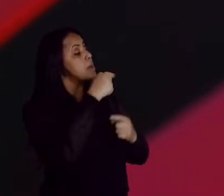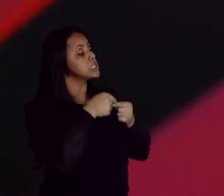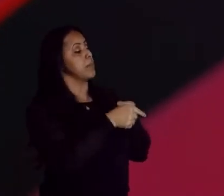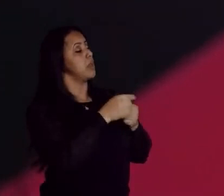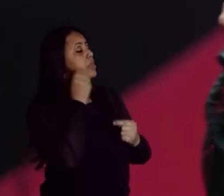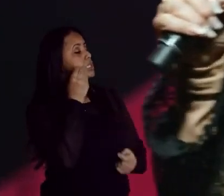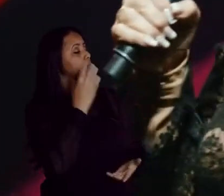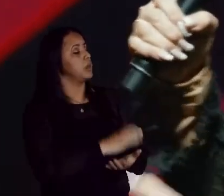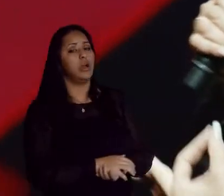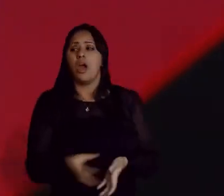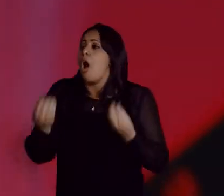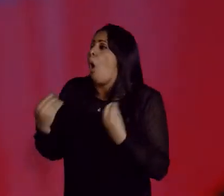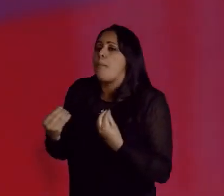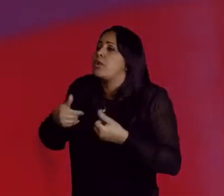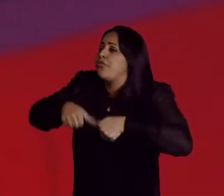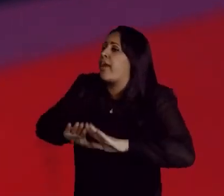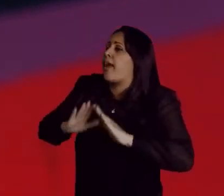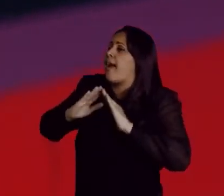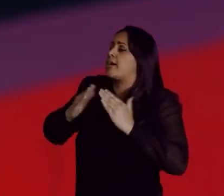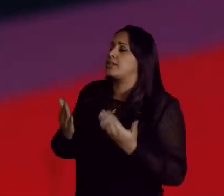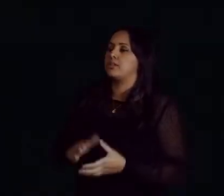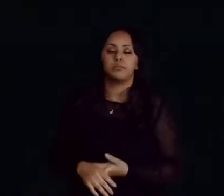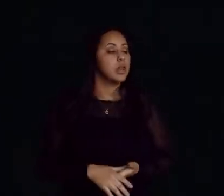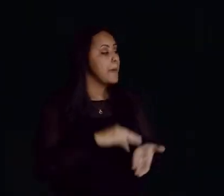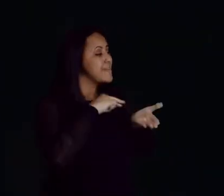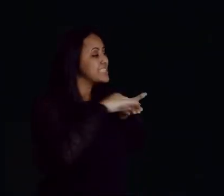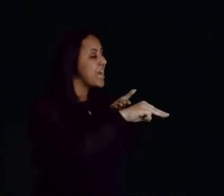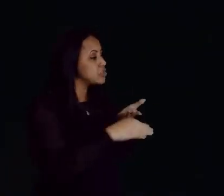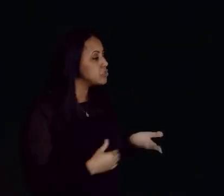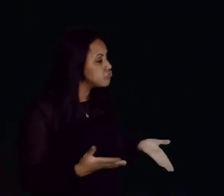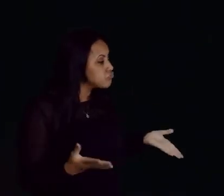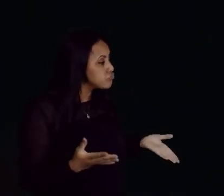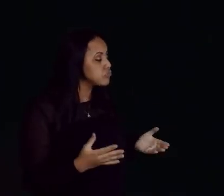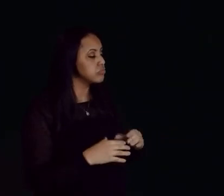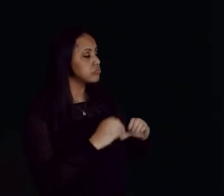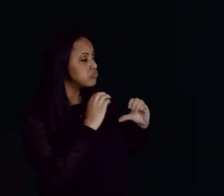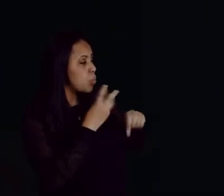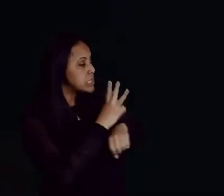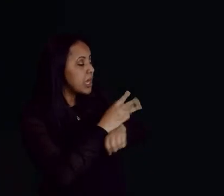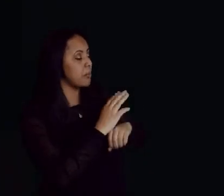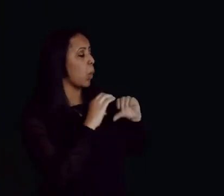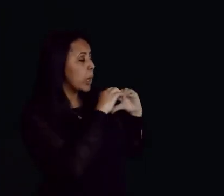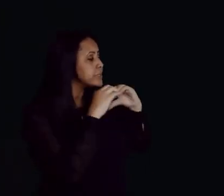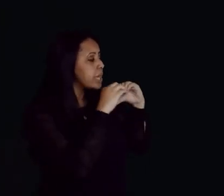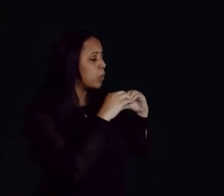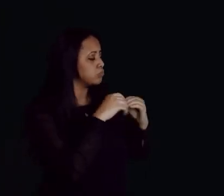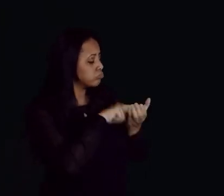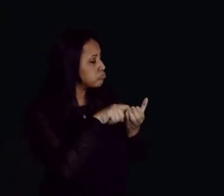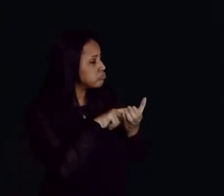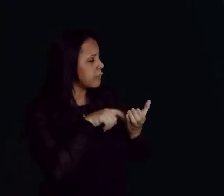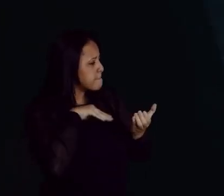Ele não fica em casa. Eu falei: manda mensagem no celular. Manda coraçãozinho.